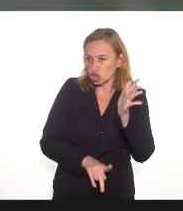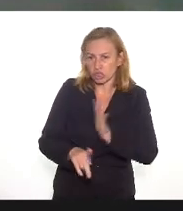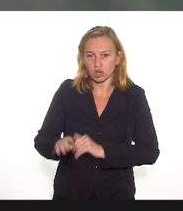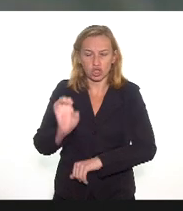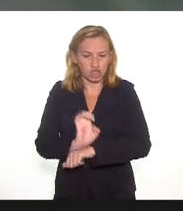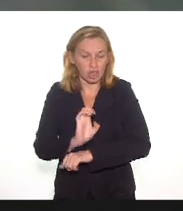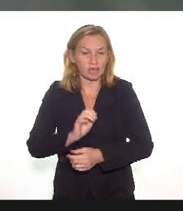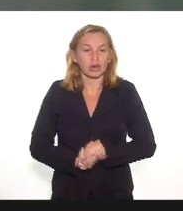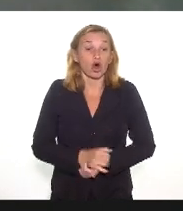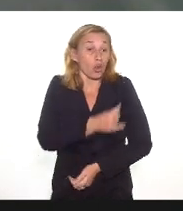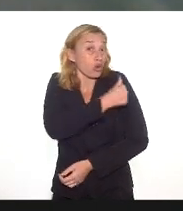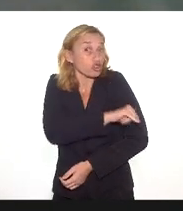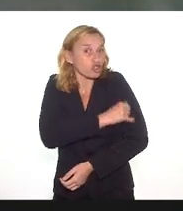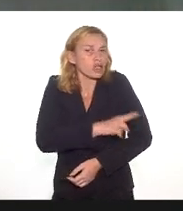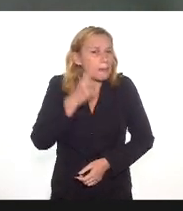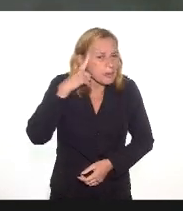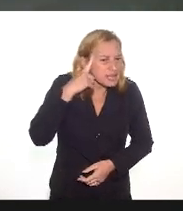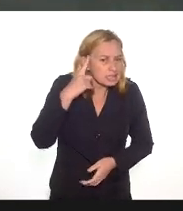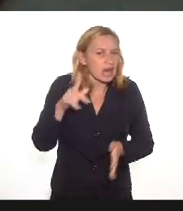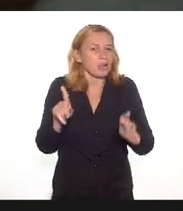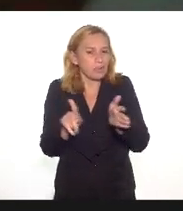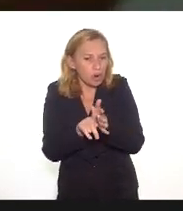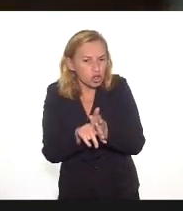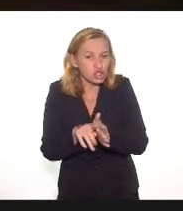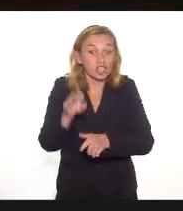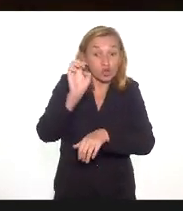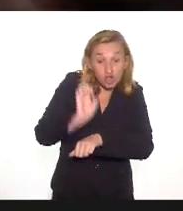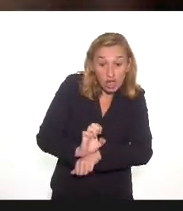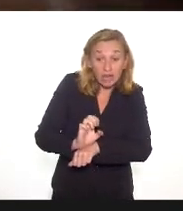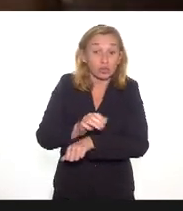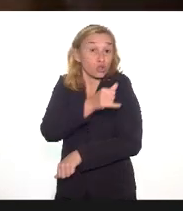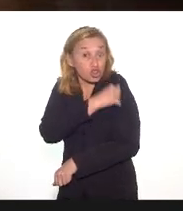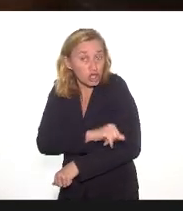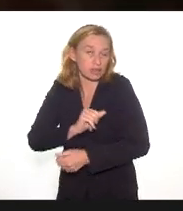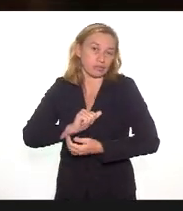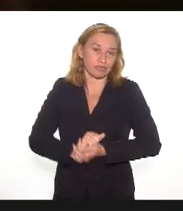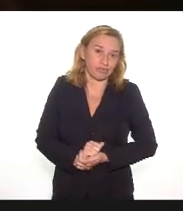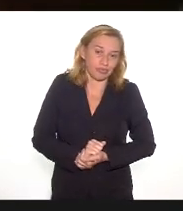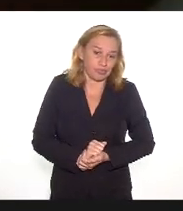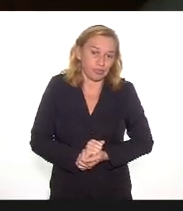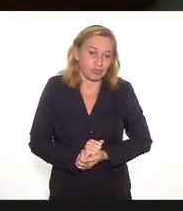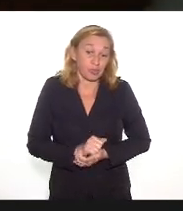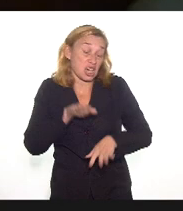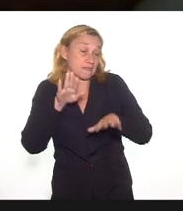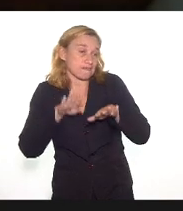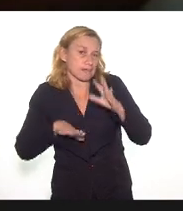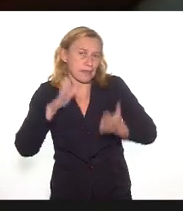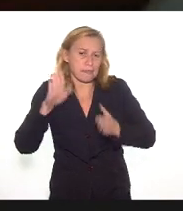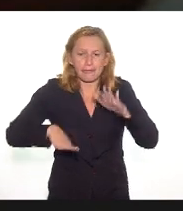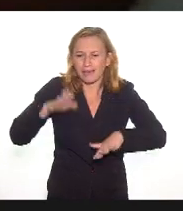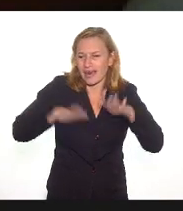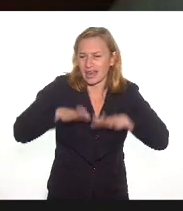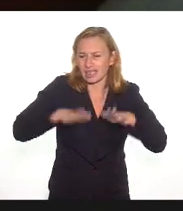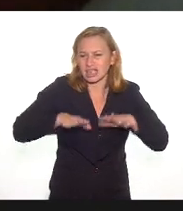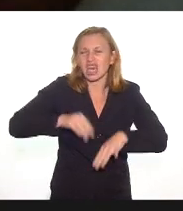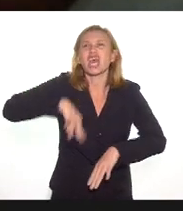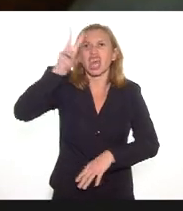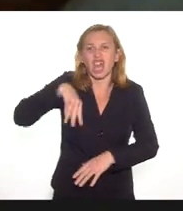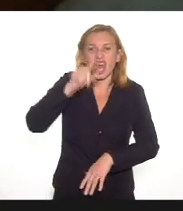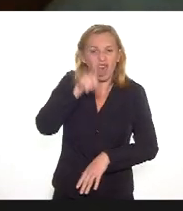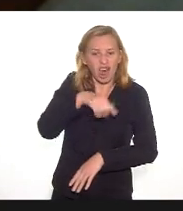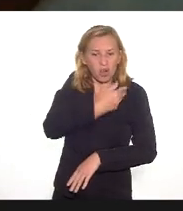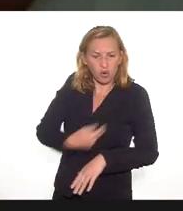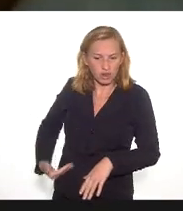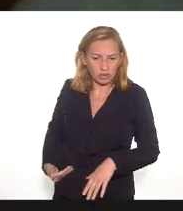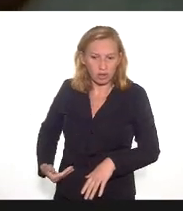O Rio de Janeiro tem que pensar num projeto de Estado do Rio de Janeiro, independente de quem seja o governador. O governador vai mudar